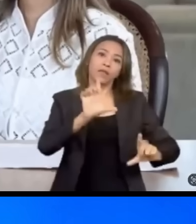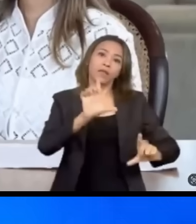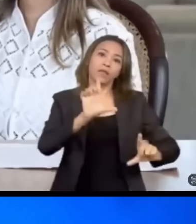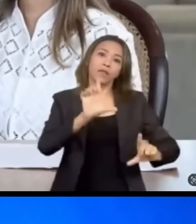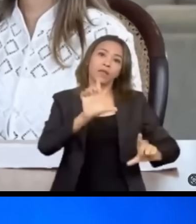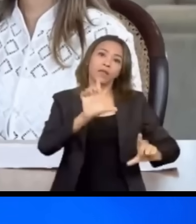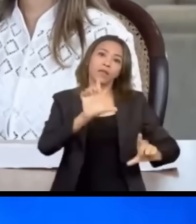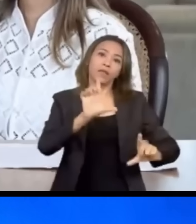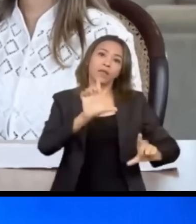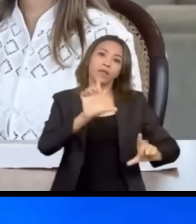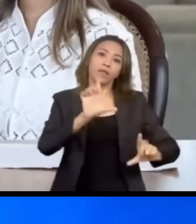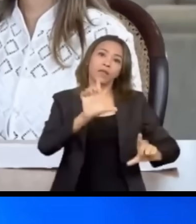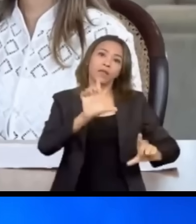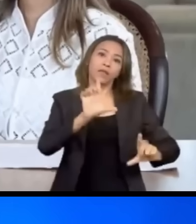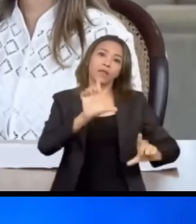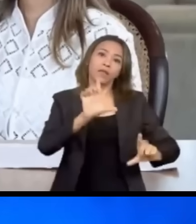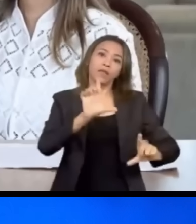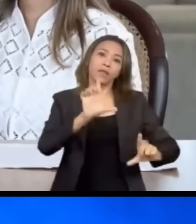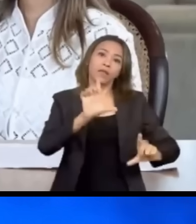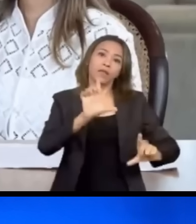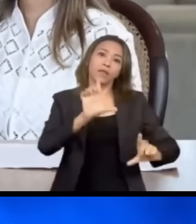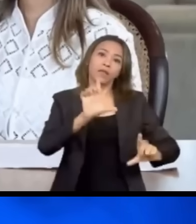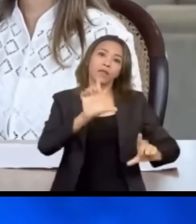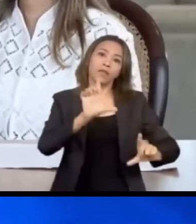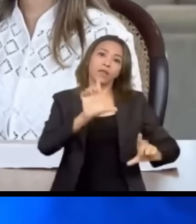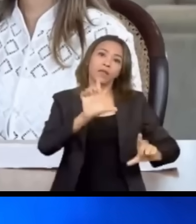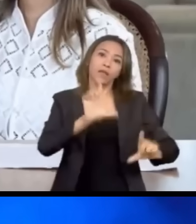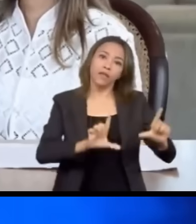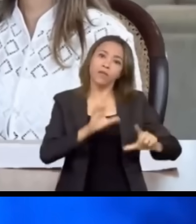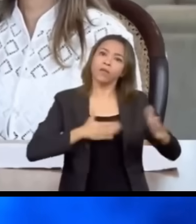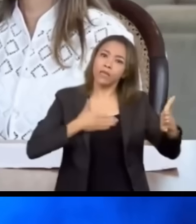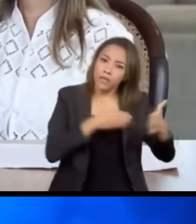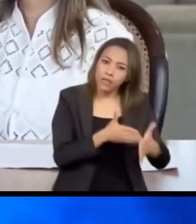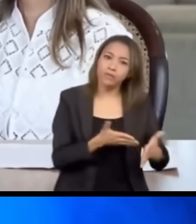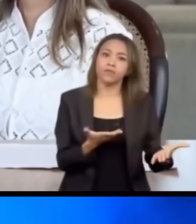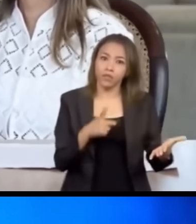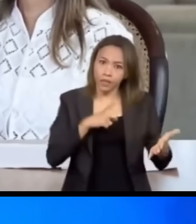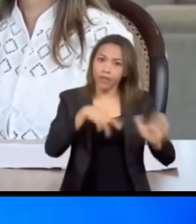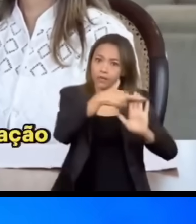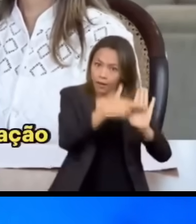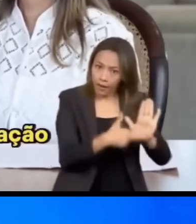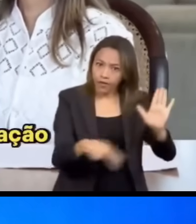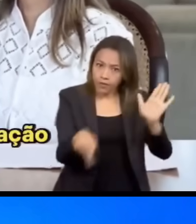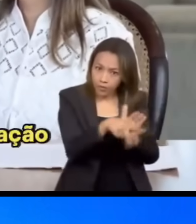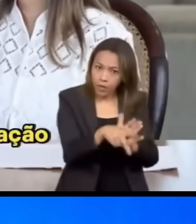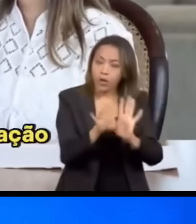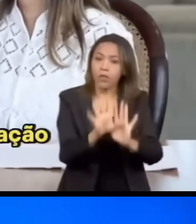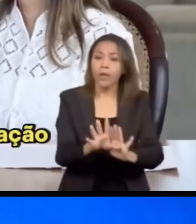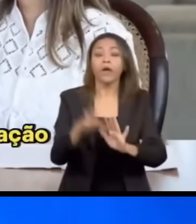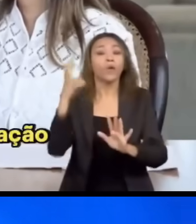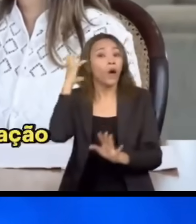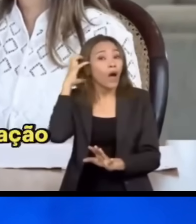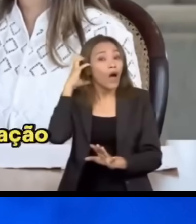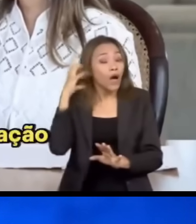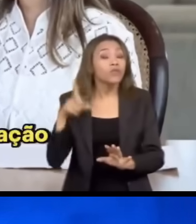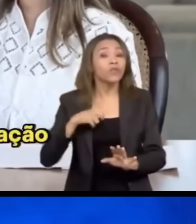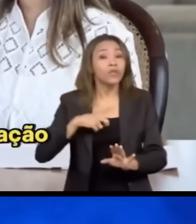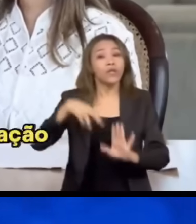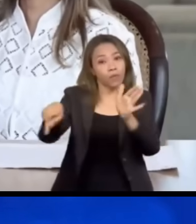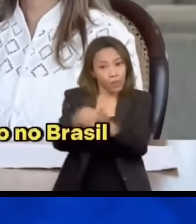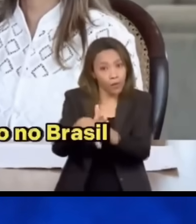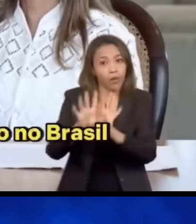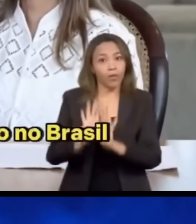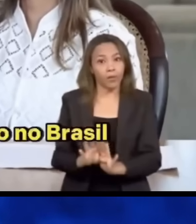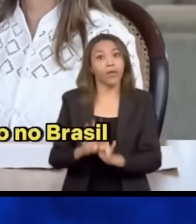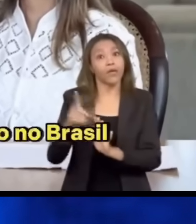repórter, mano. Ó o repórter, mano. Mano, que nojo, tem velho. Regulação. Sabe, é preciso, então, você criar outra regulação